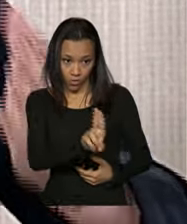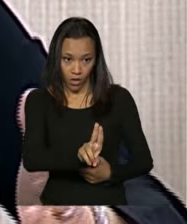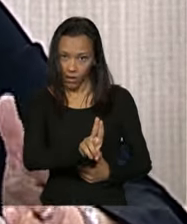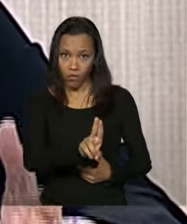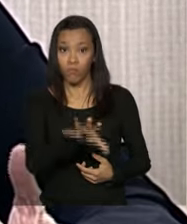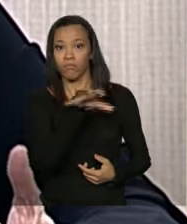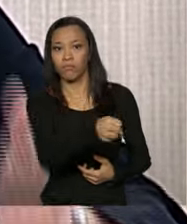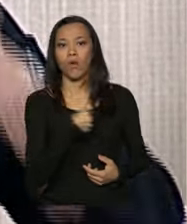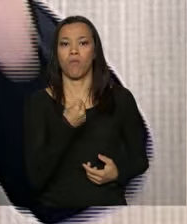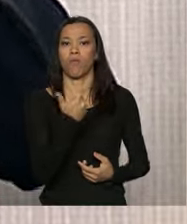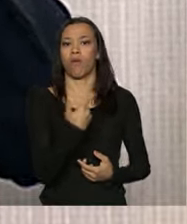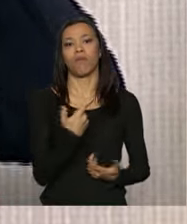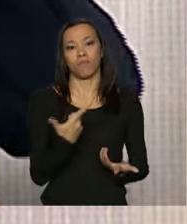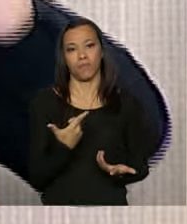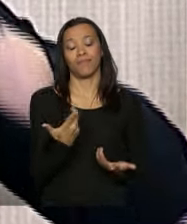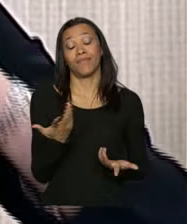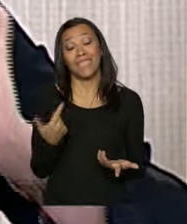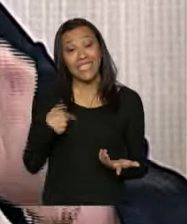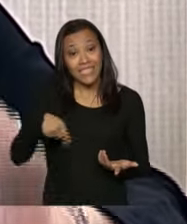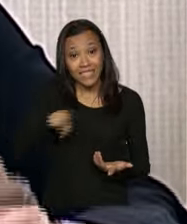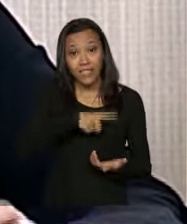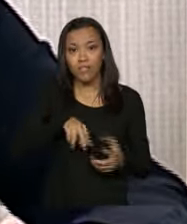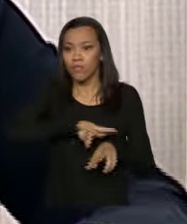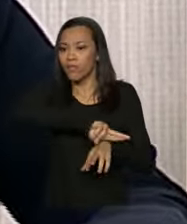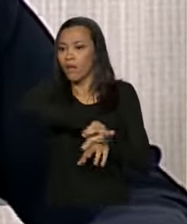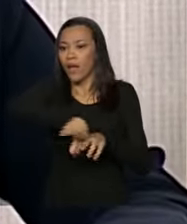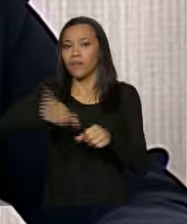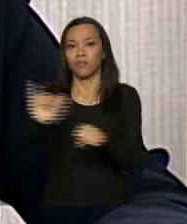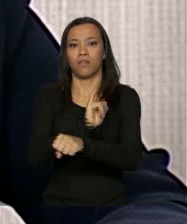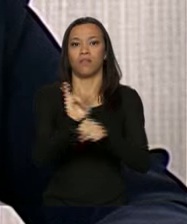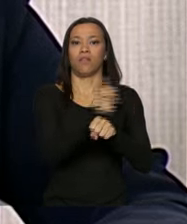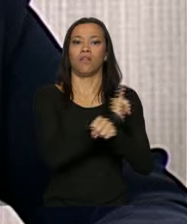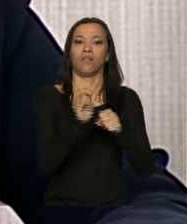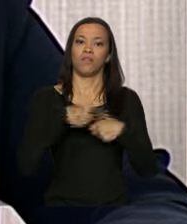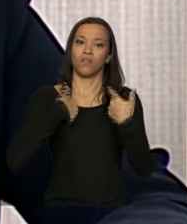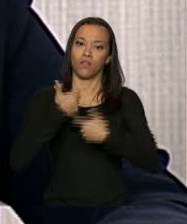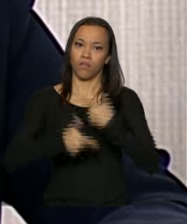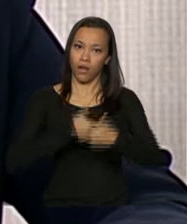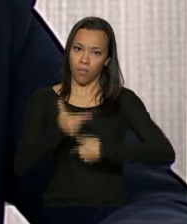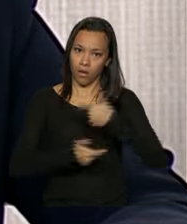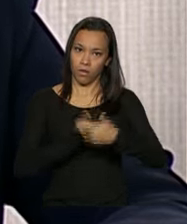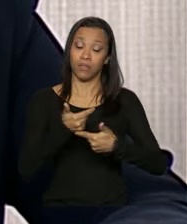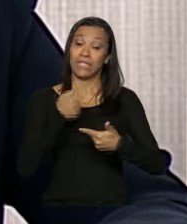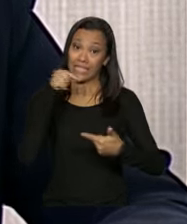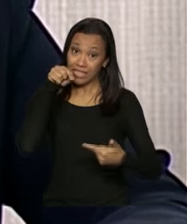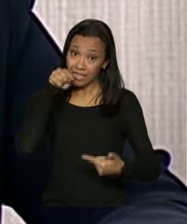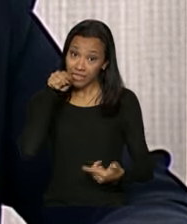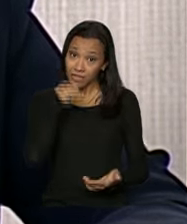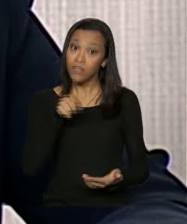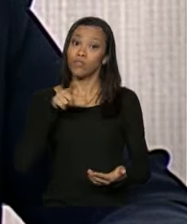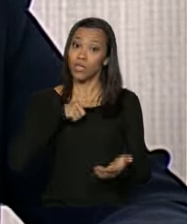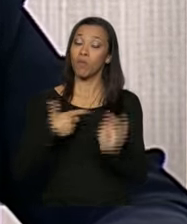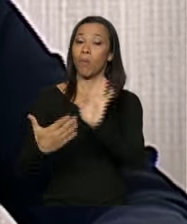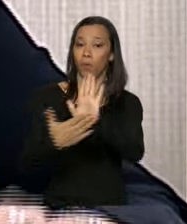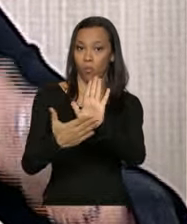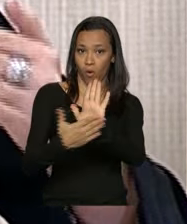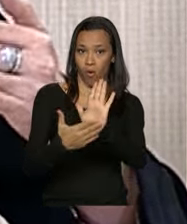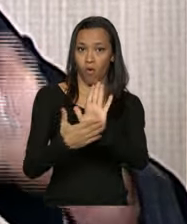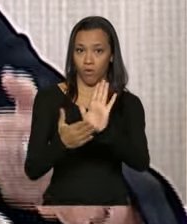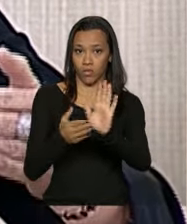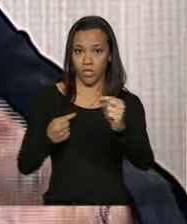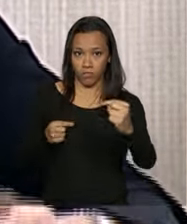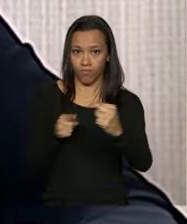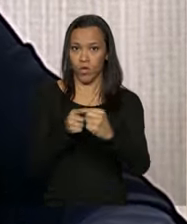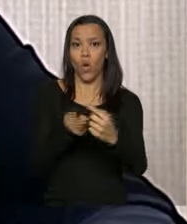faz parte de um conjunto. Esse conjunto está presente dentro do pacto, da nossa proposta do pacto,